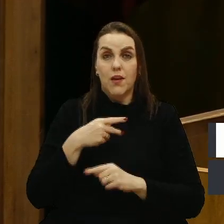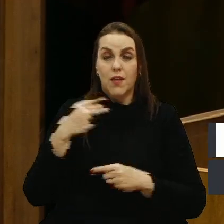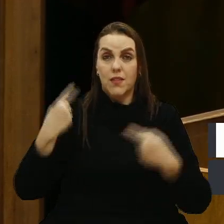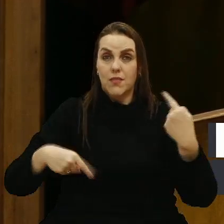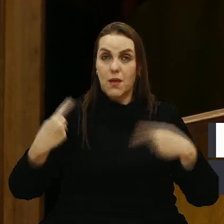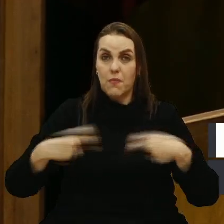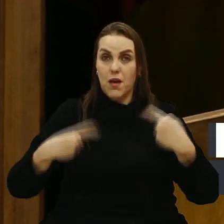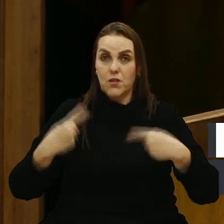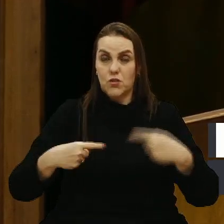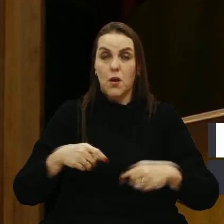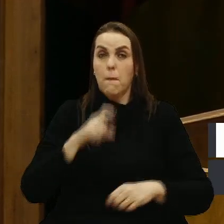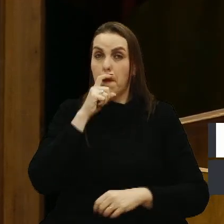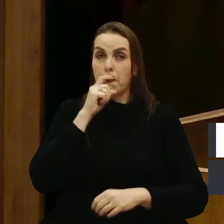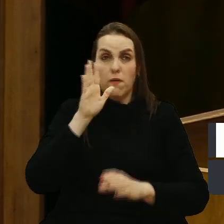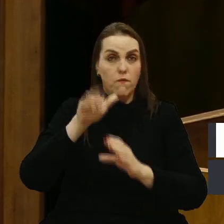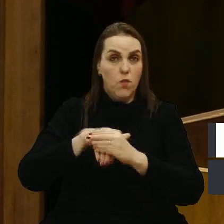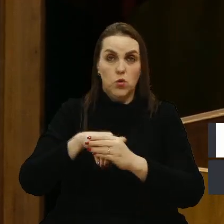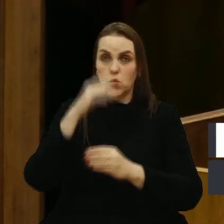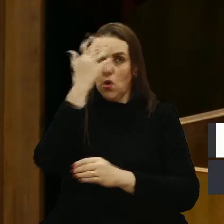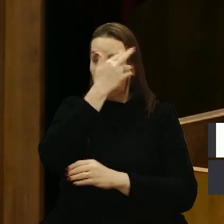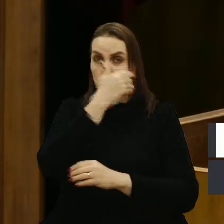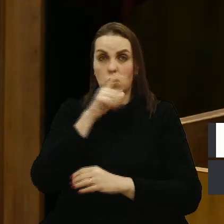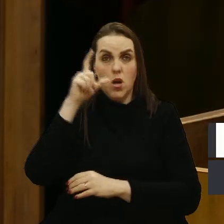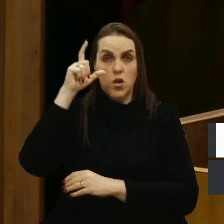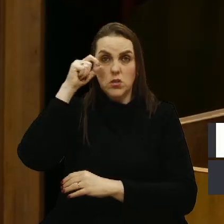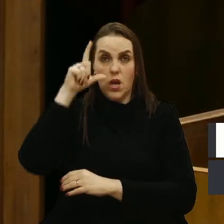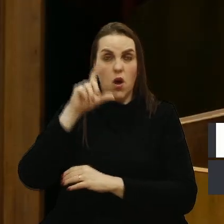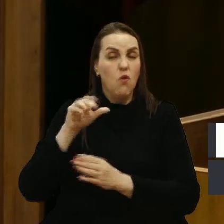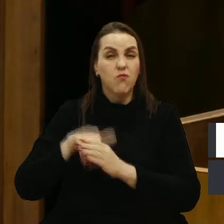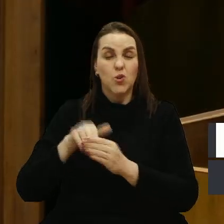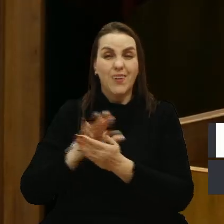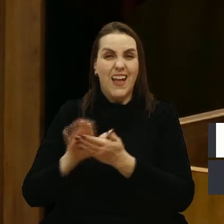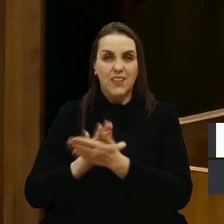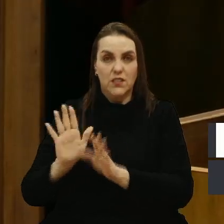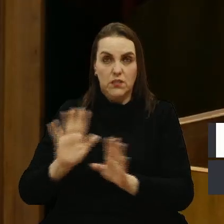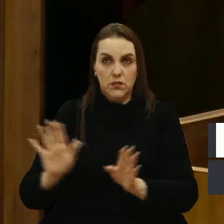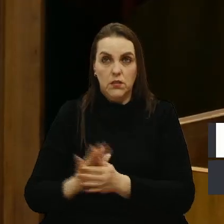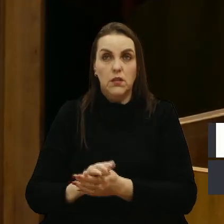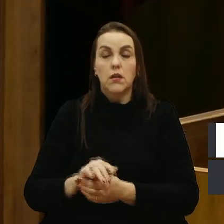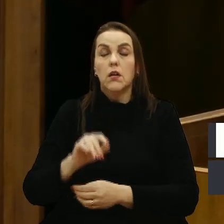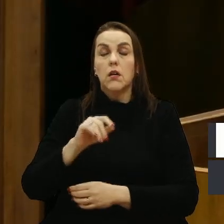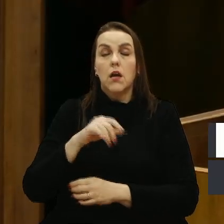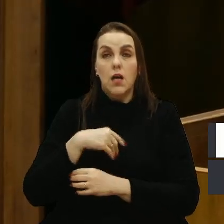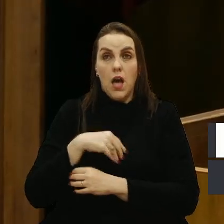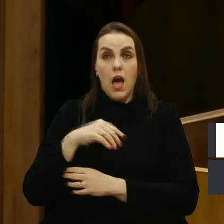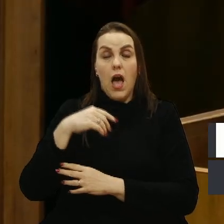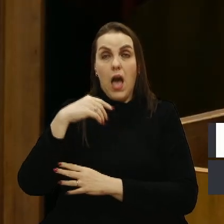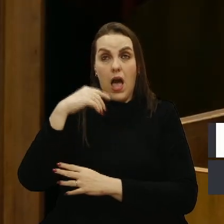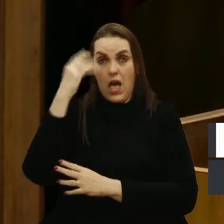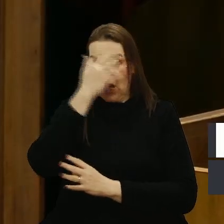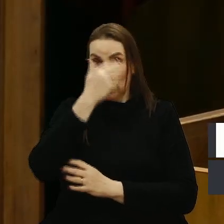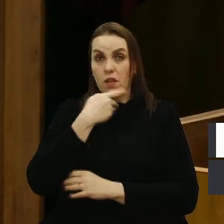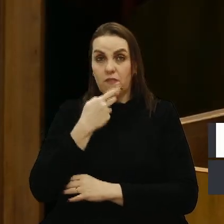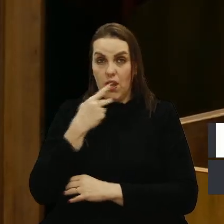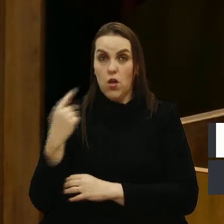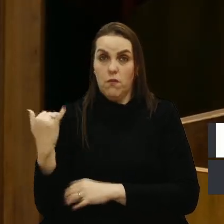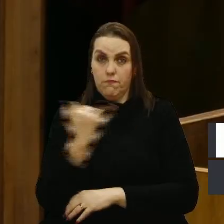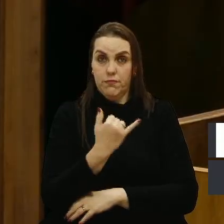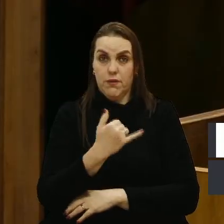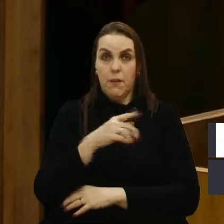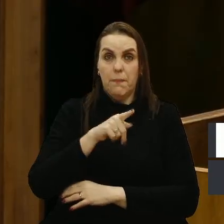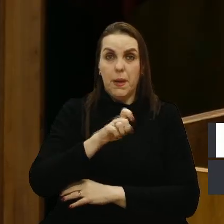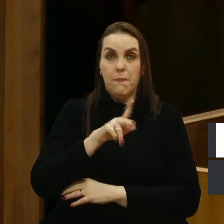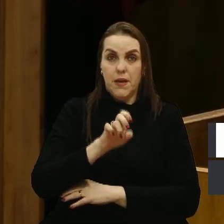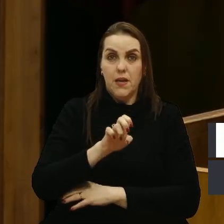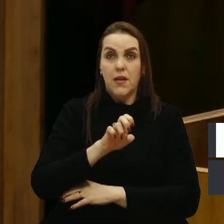meu pai nem votou no Adiló, também não votou nesse cálculo, não votou em ninguém. Porque no debate o Adiló falou para o Pepe, Lucas, que tu imagina se a cidade cai para esse